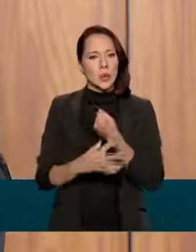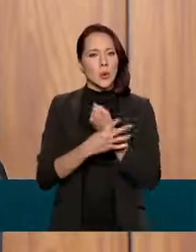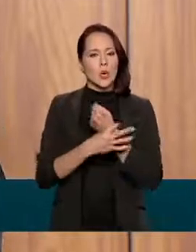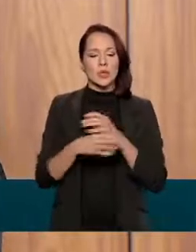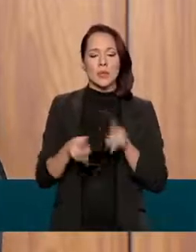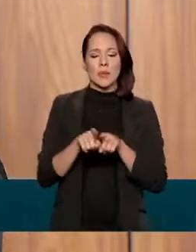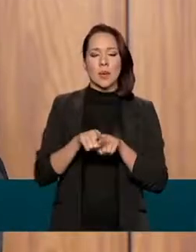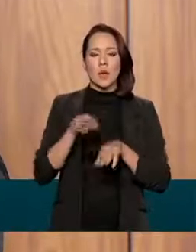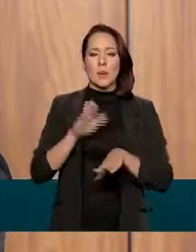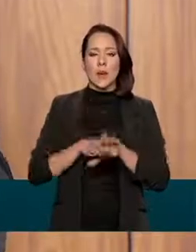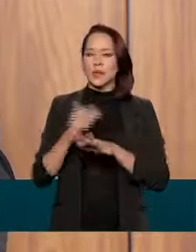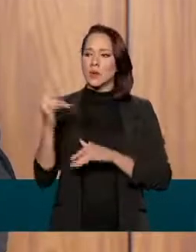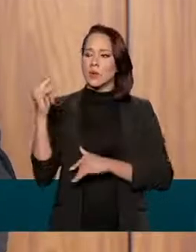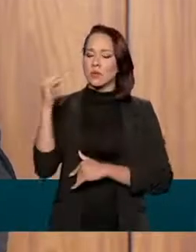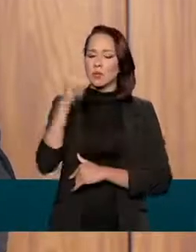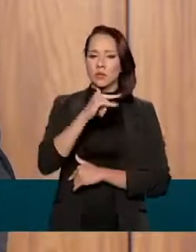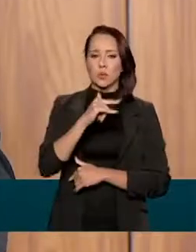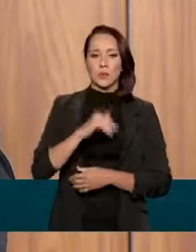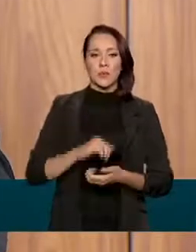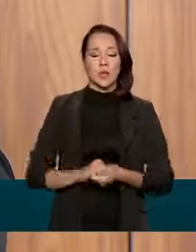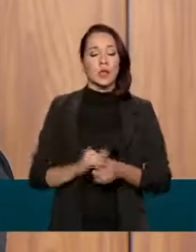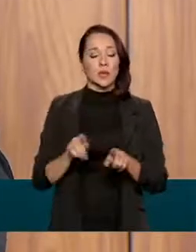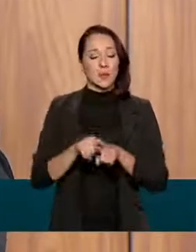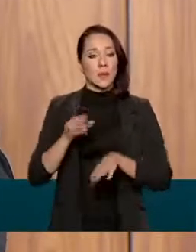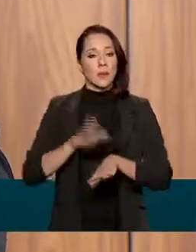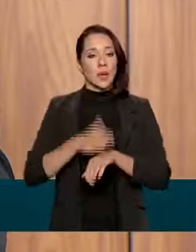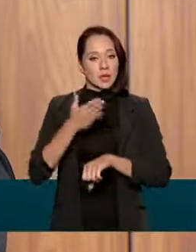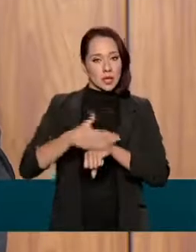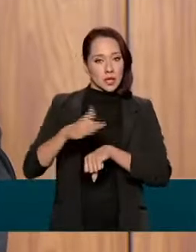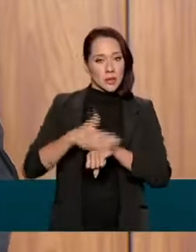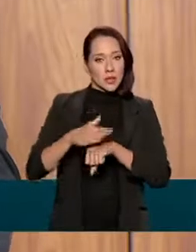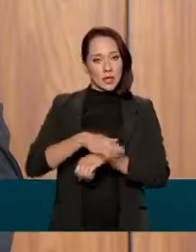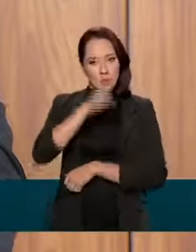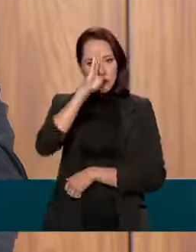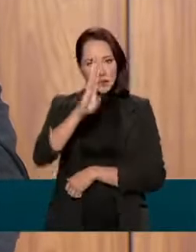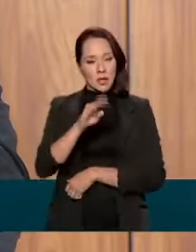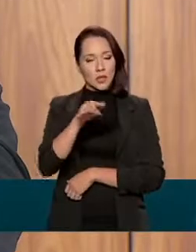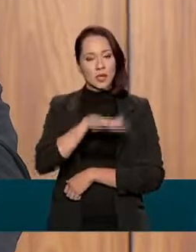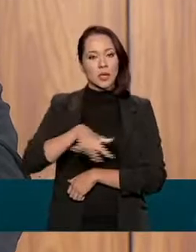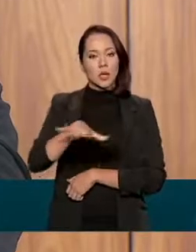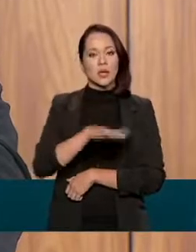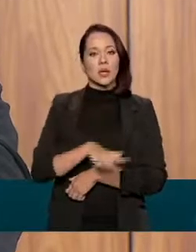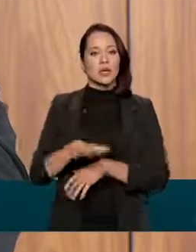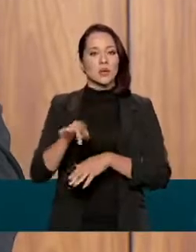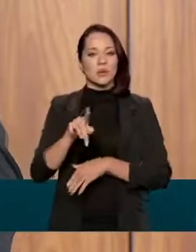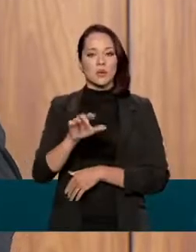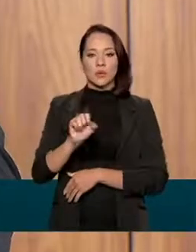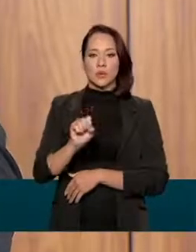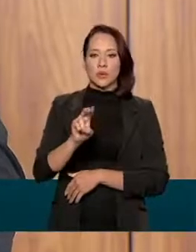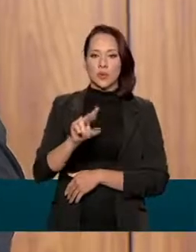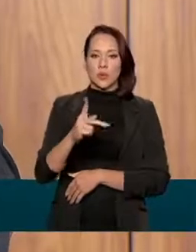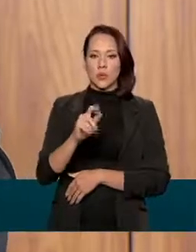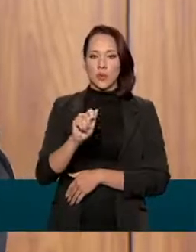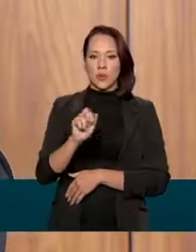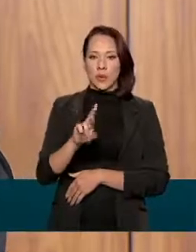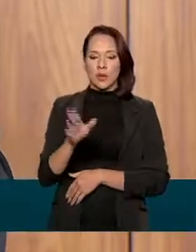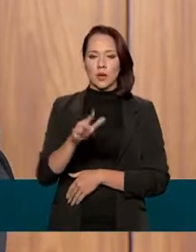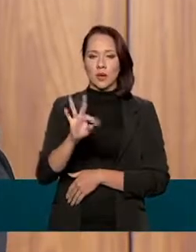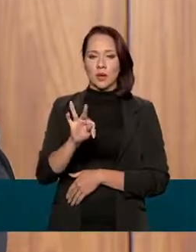já viu isso o treinamento especial da família dos Super tucanos